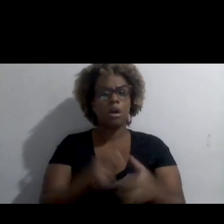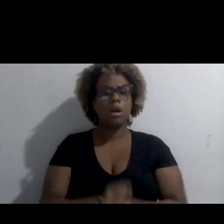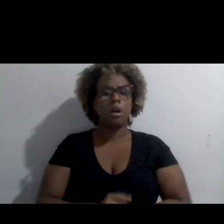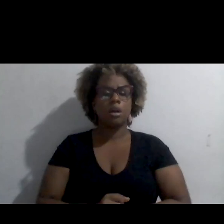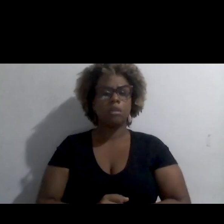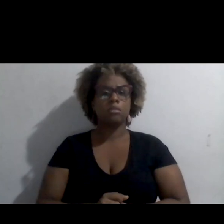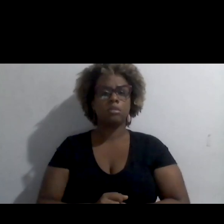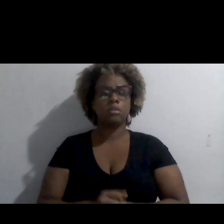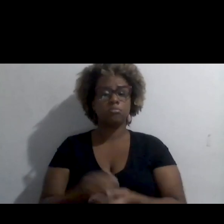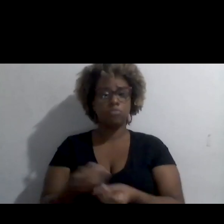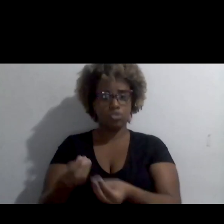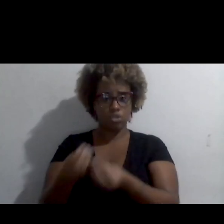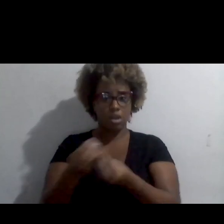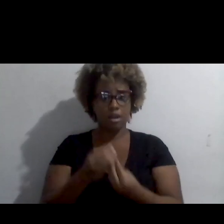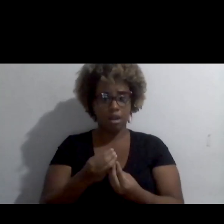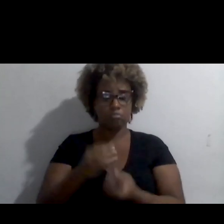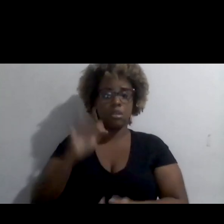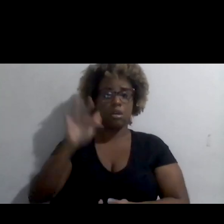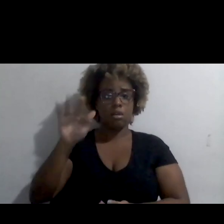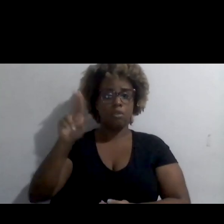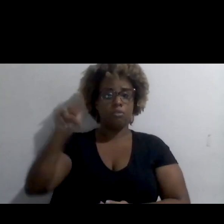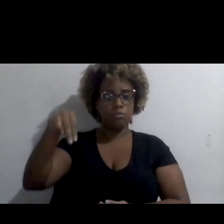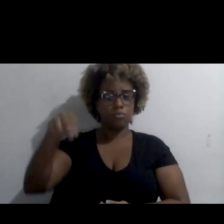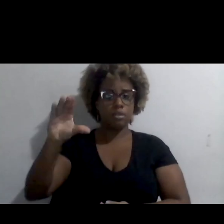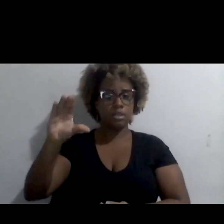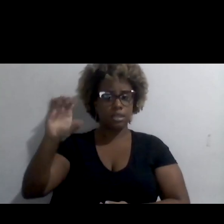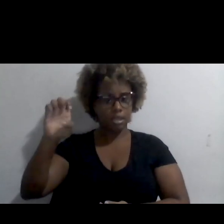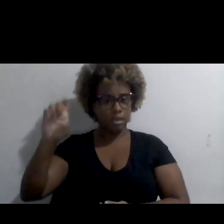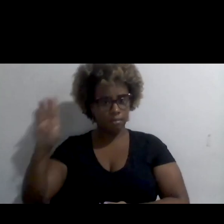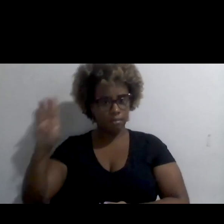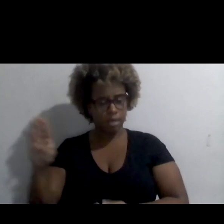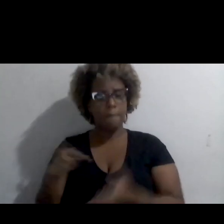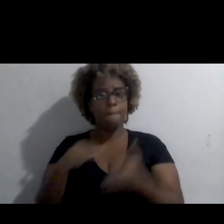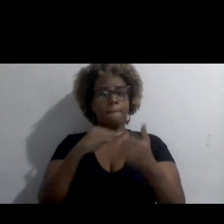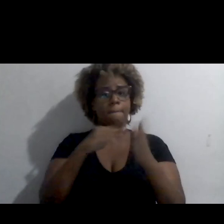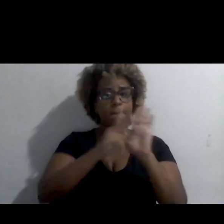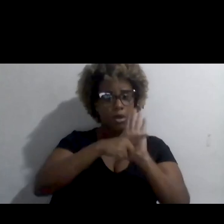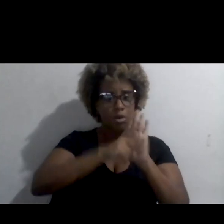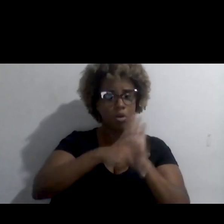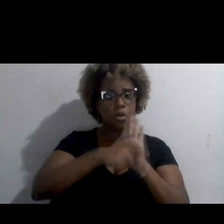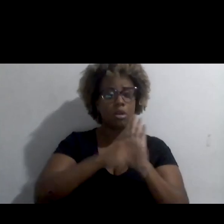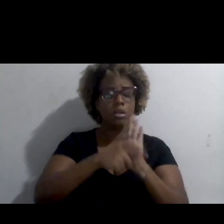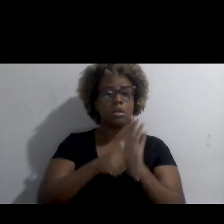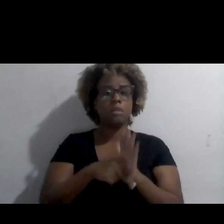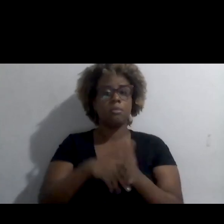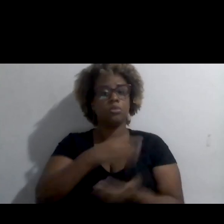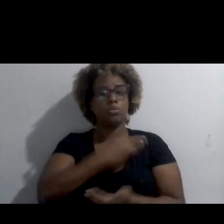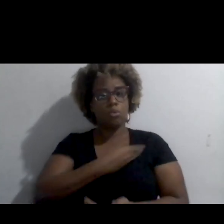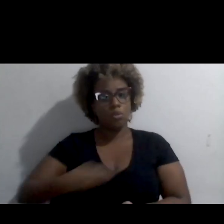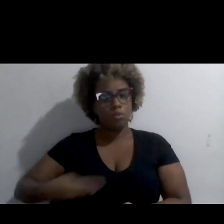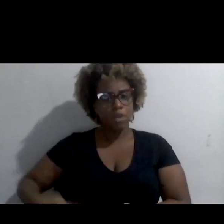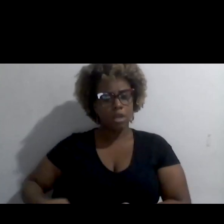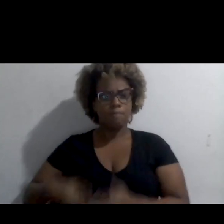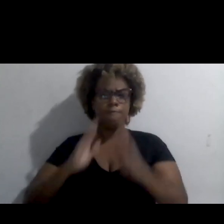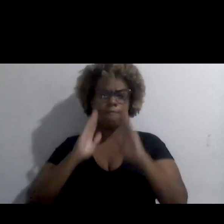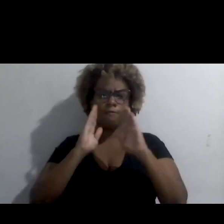Cultura, né? Programa de governo ou até de Estado, de ver uma coisa direcionada para manter